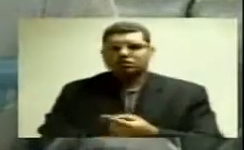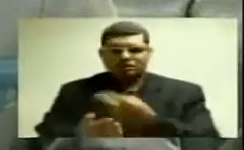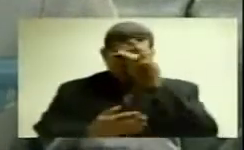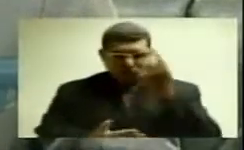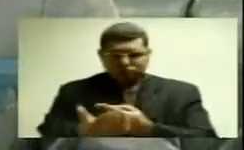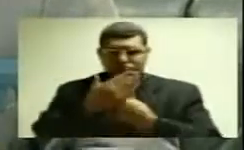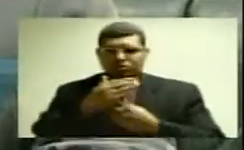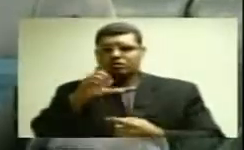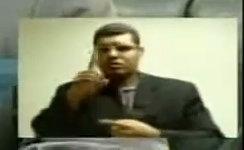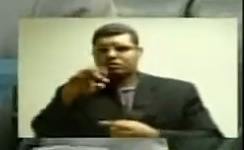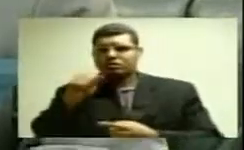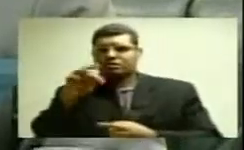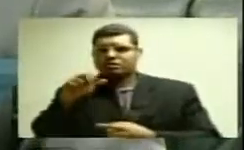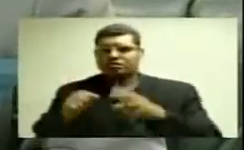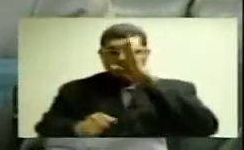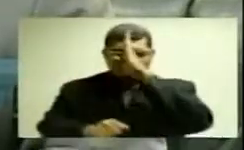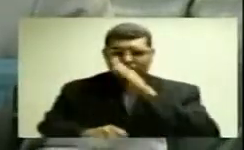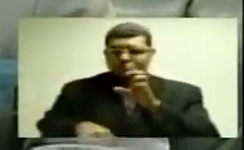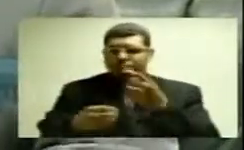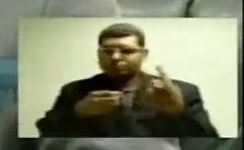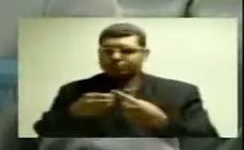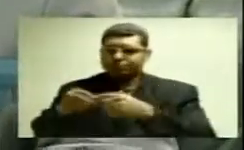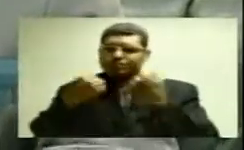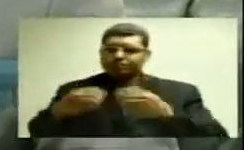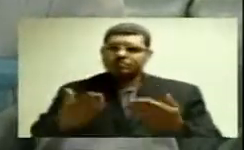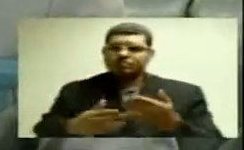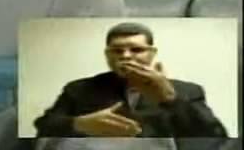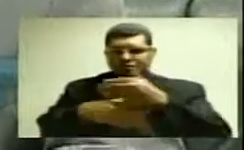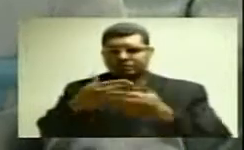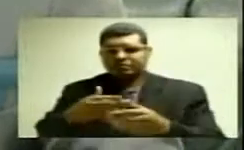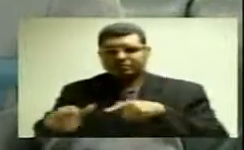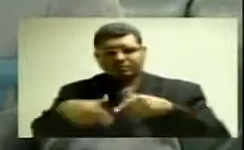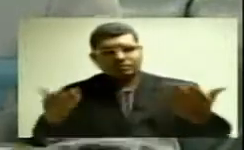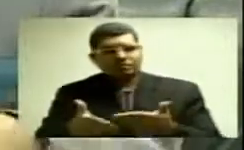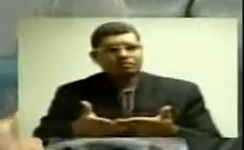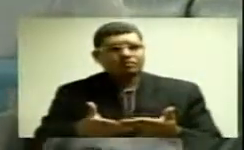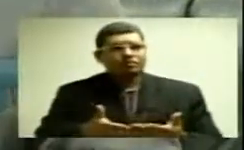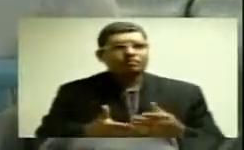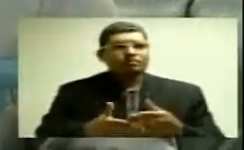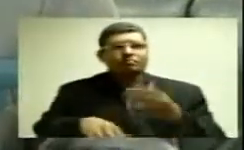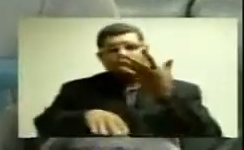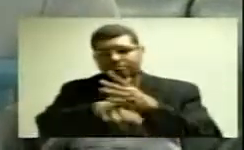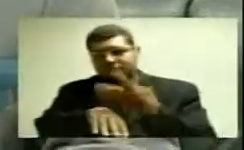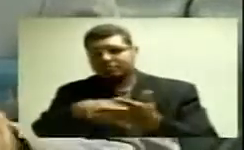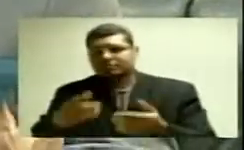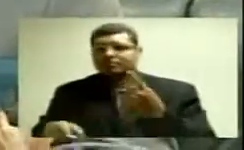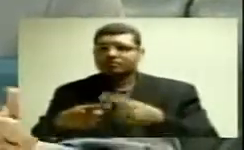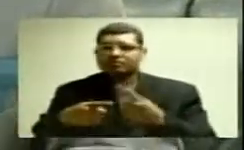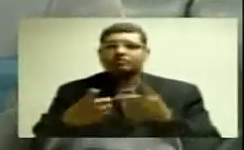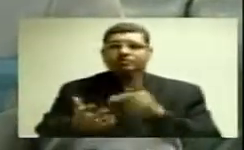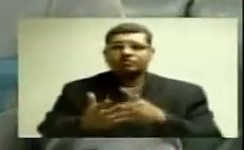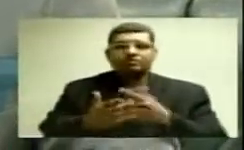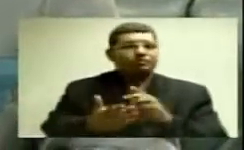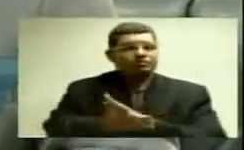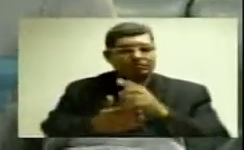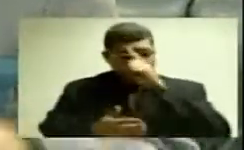defensores públicos para atuarem no interior do Estado. Precisa agora que a estrutura do Poder Judiciário esteja preparada, porque com certeza vão